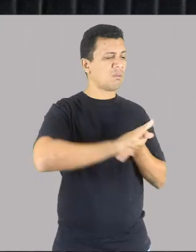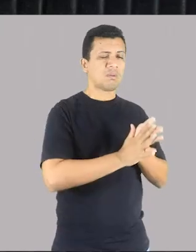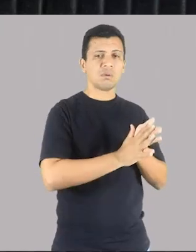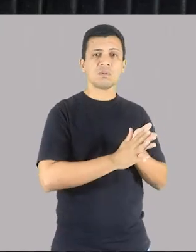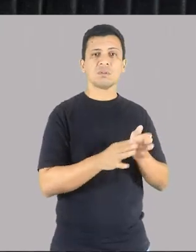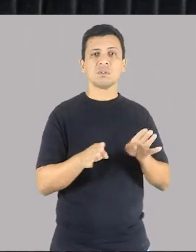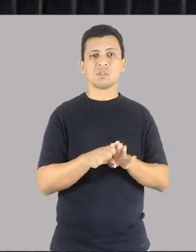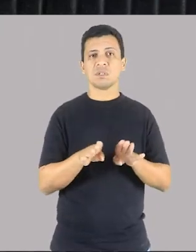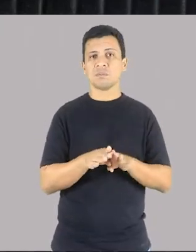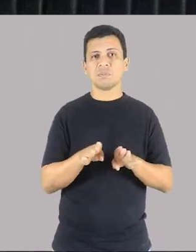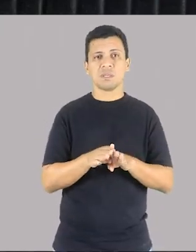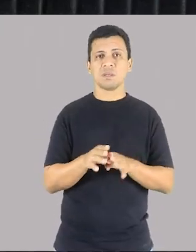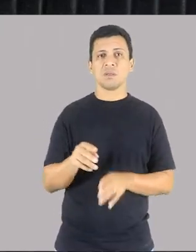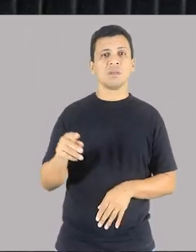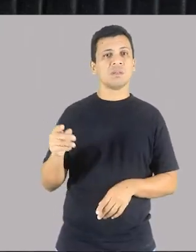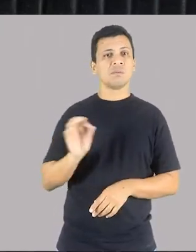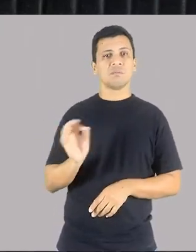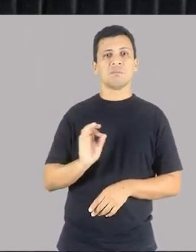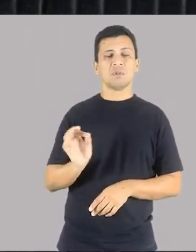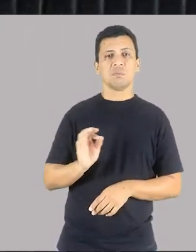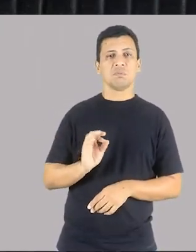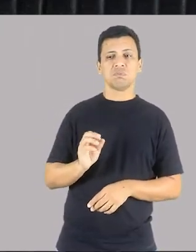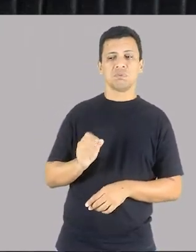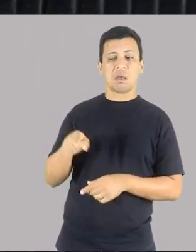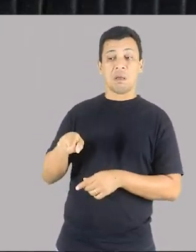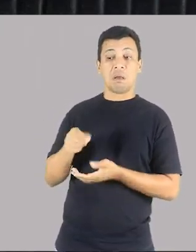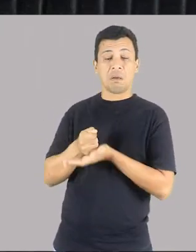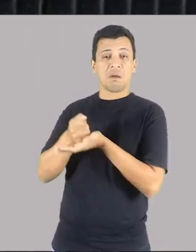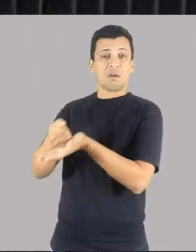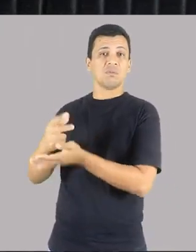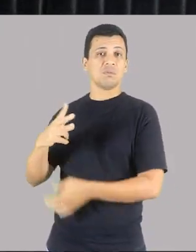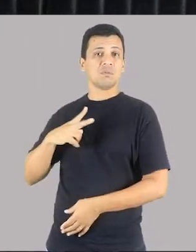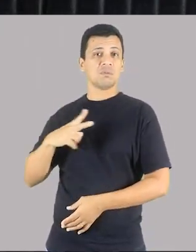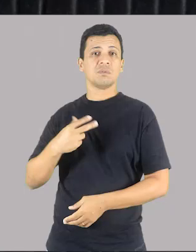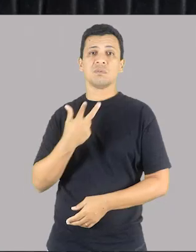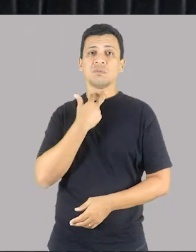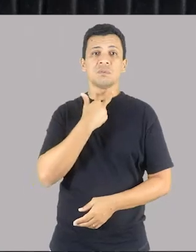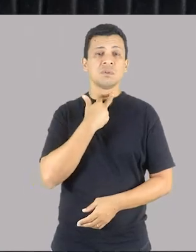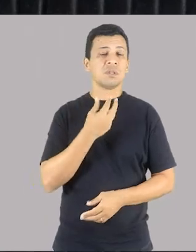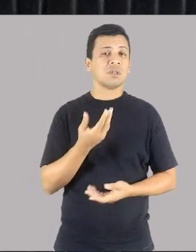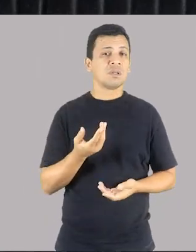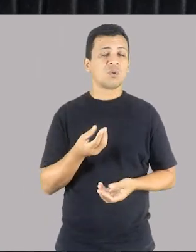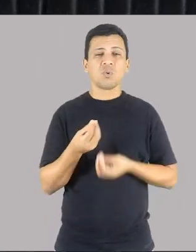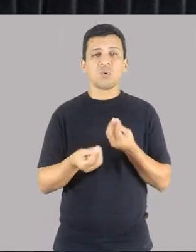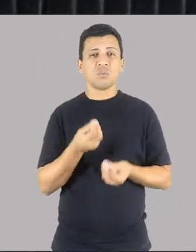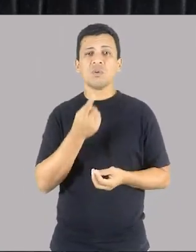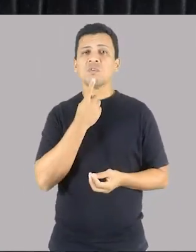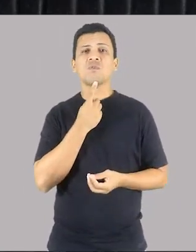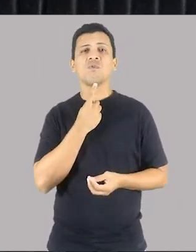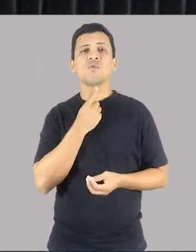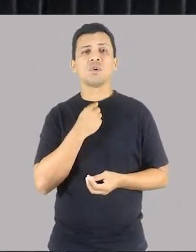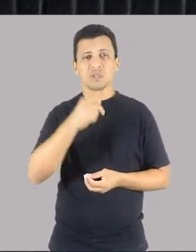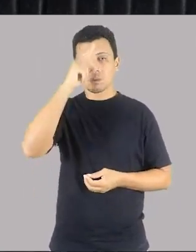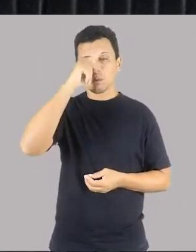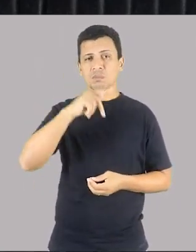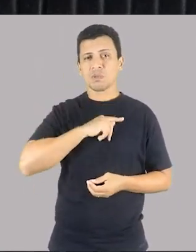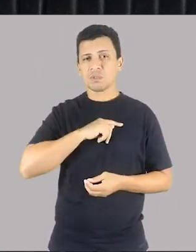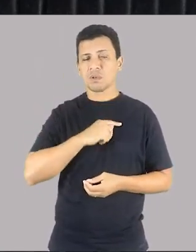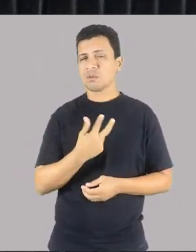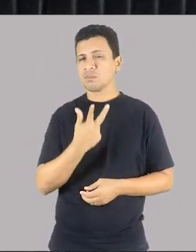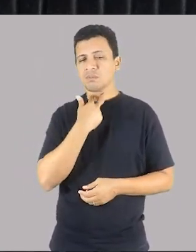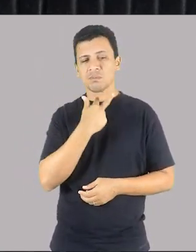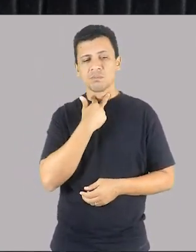mais abstrata e geral possível. Então, a maneira do Estado tratar o particular é de maneira abstrata e geral,